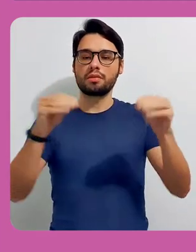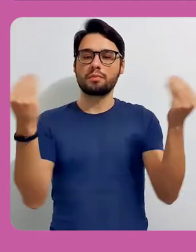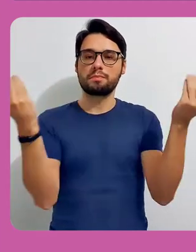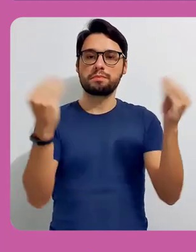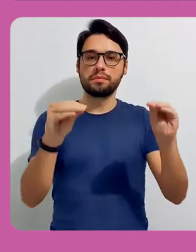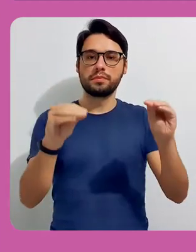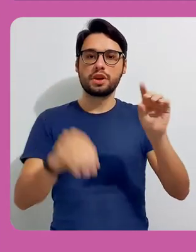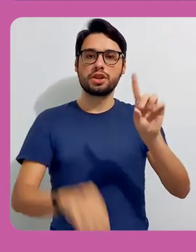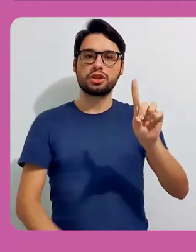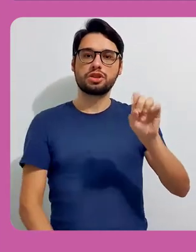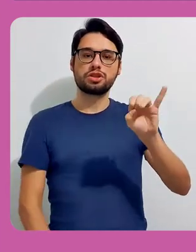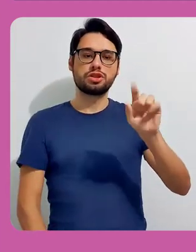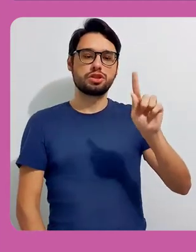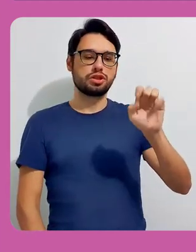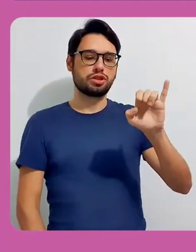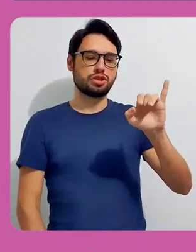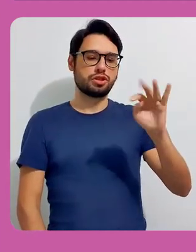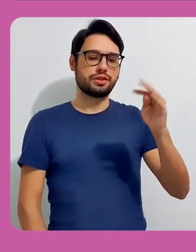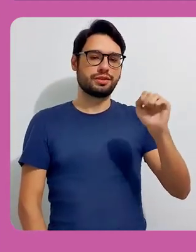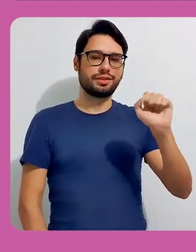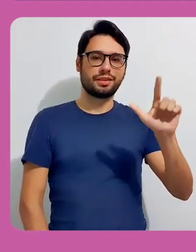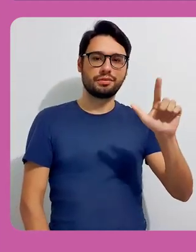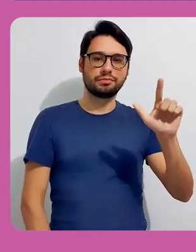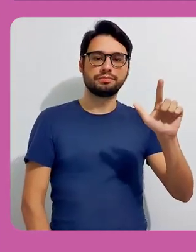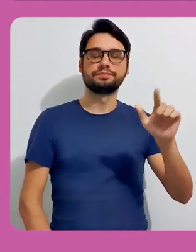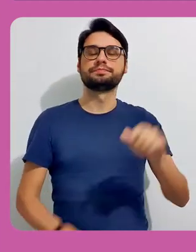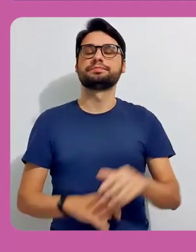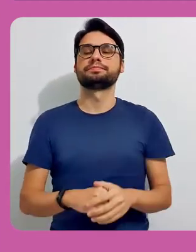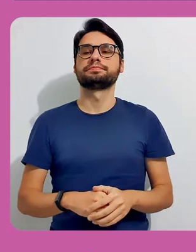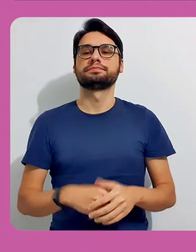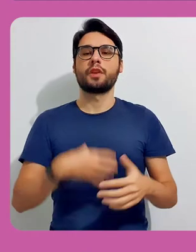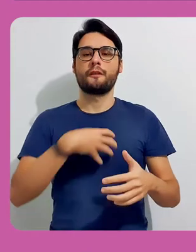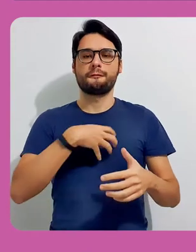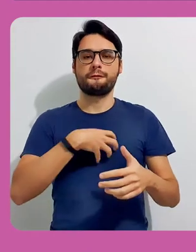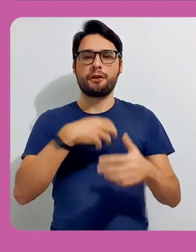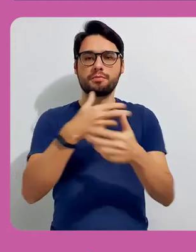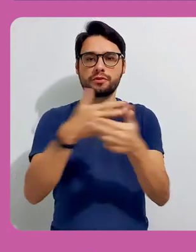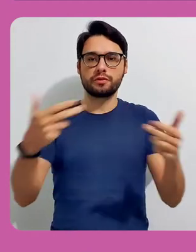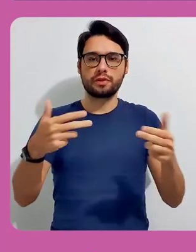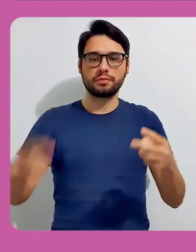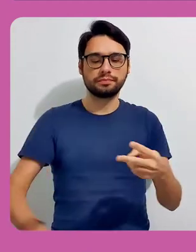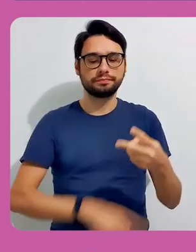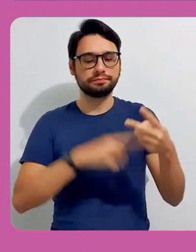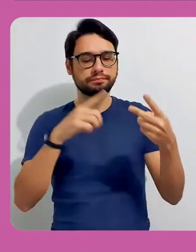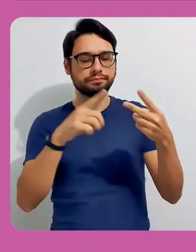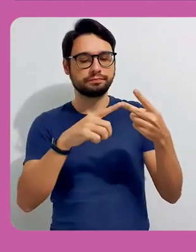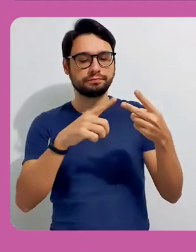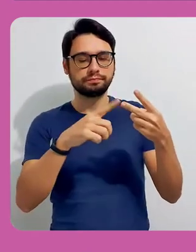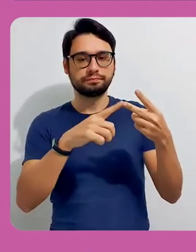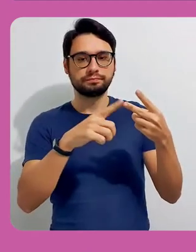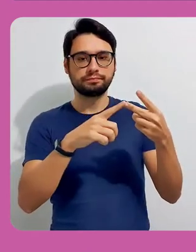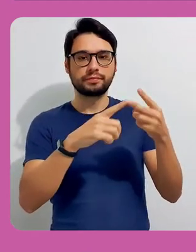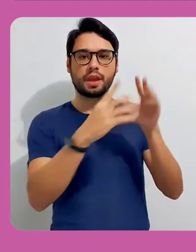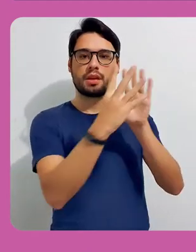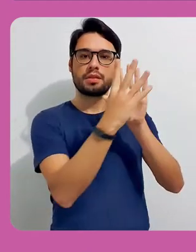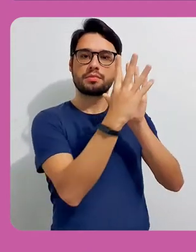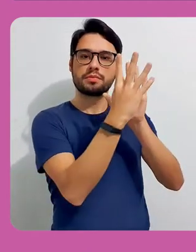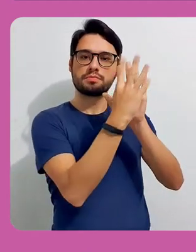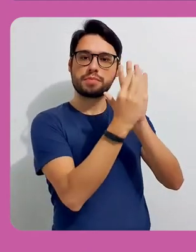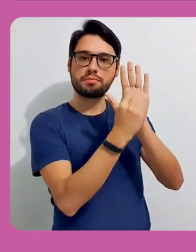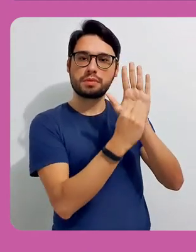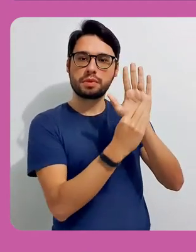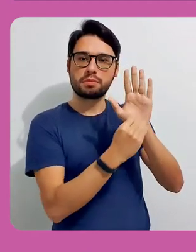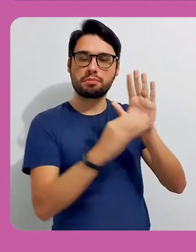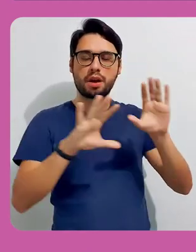que serve para você incluir um arquivo digital né pode ser de qualquer formato é temos